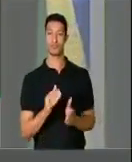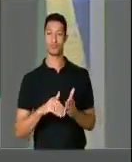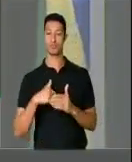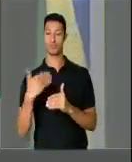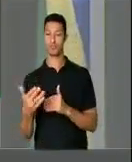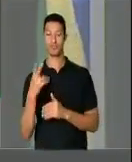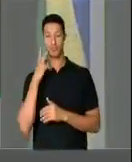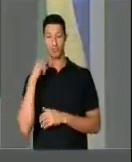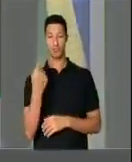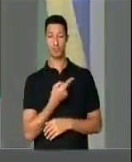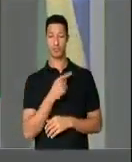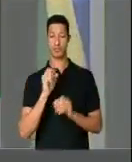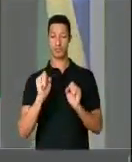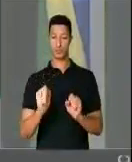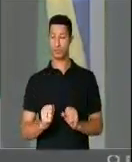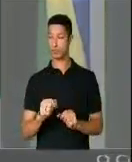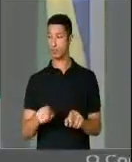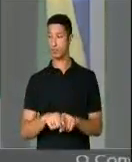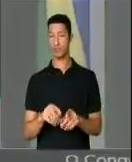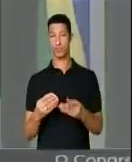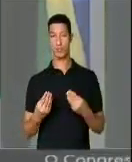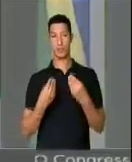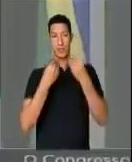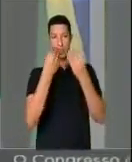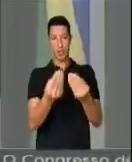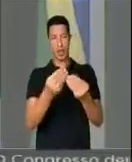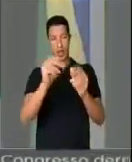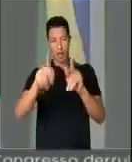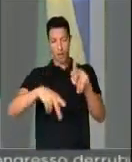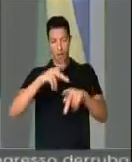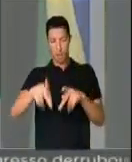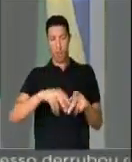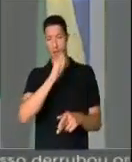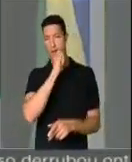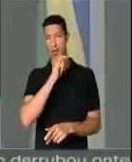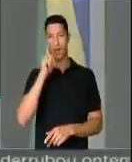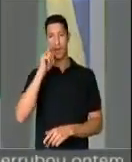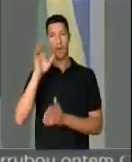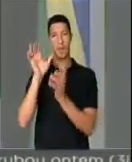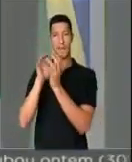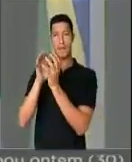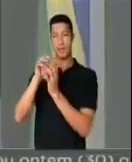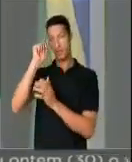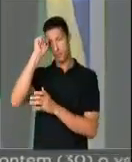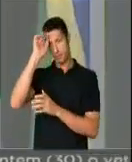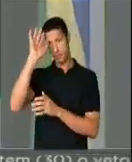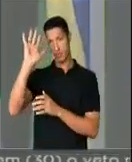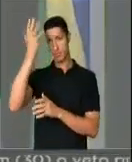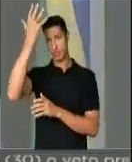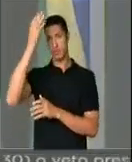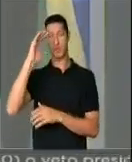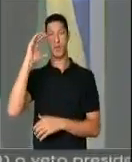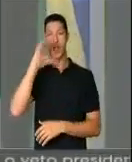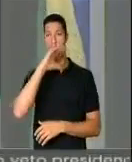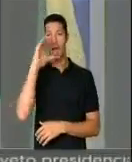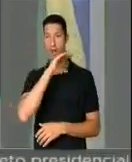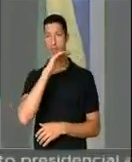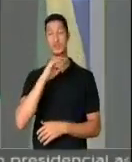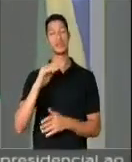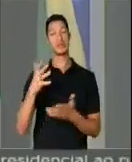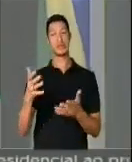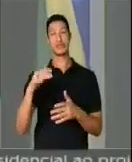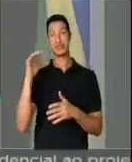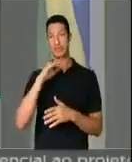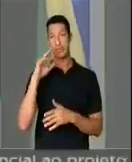externa para que nós possamos dar ao povo de Alagoas, ao povo pernambucano, uma solução ainda mais rápida. Essa situação